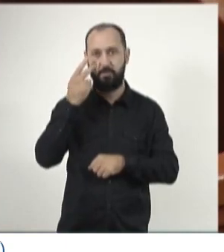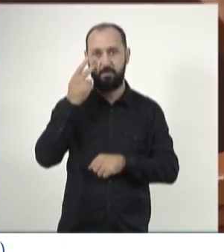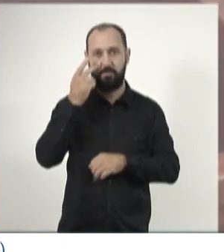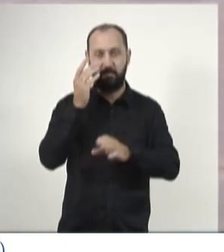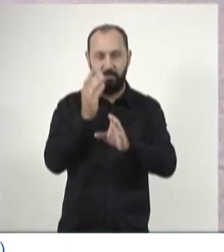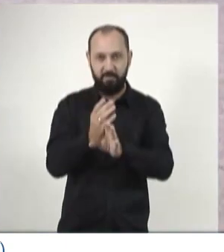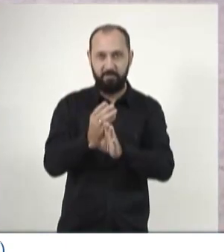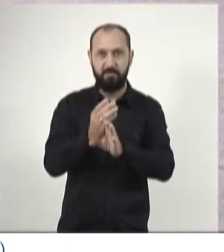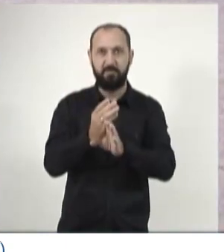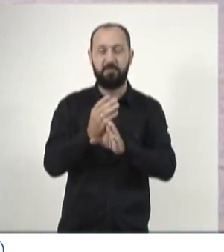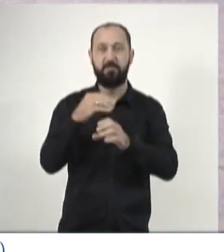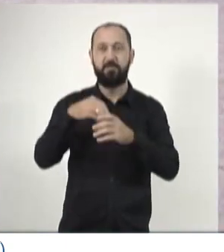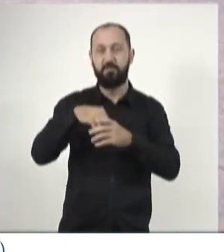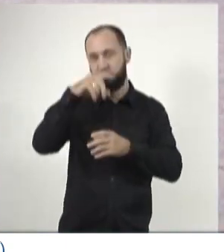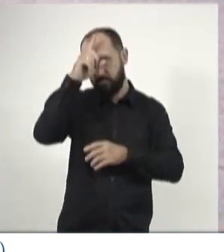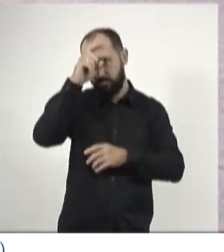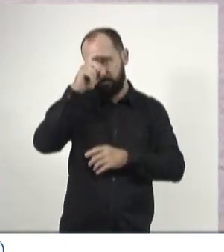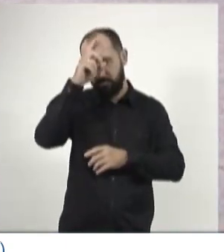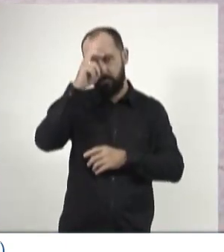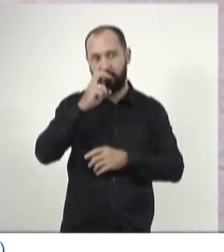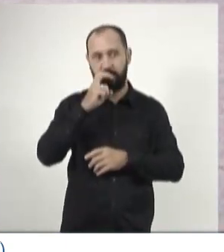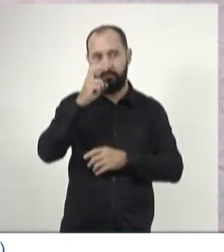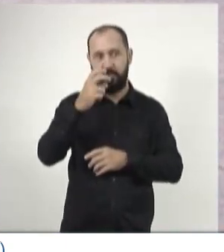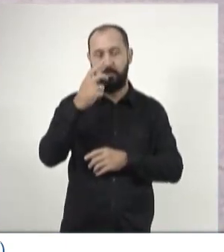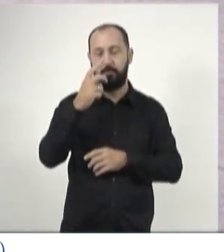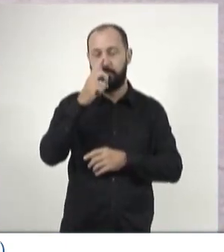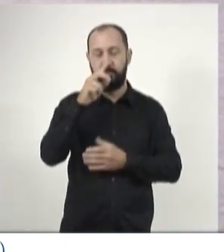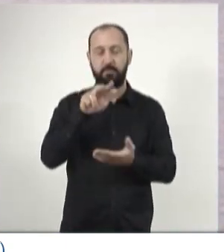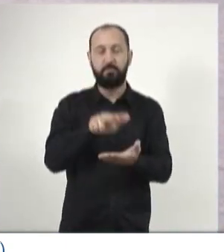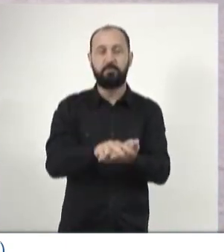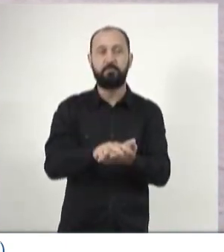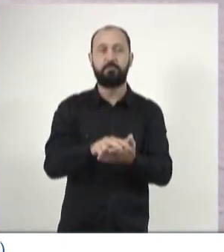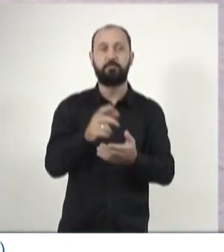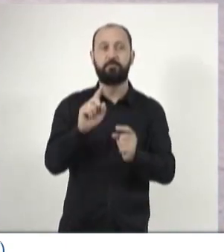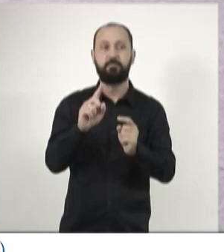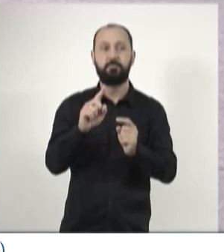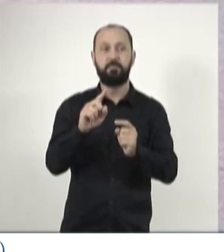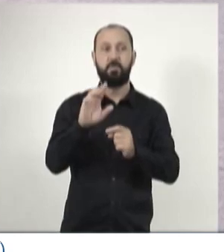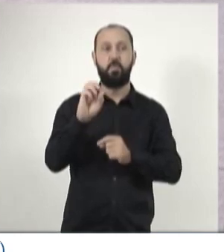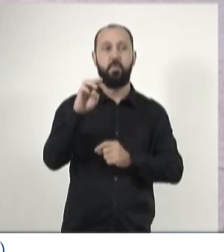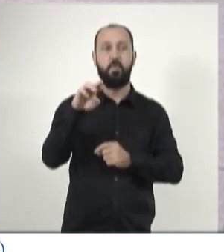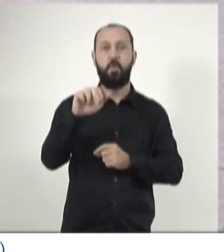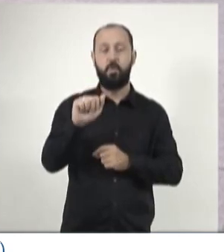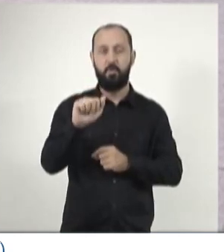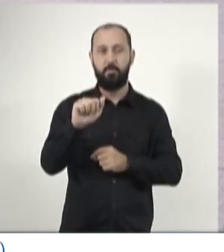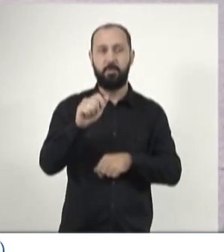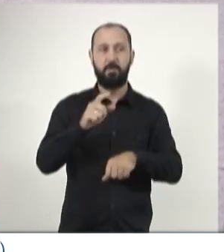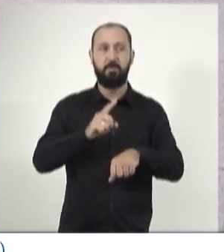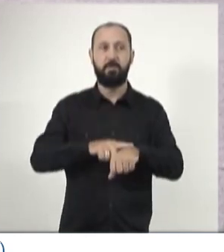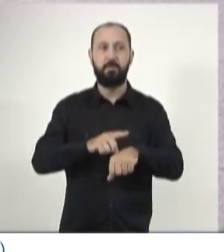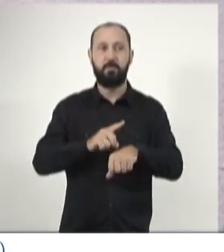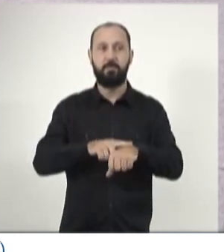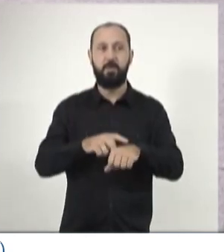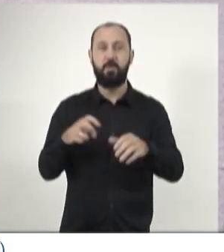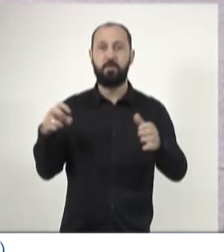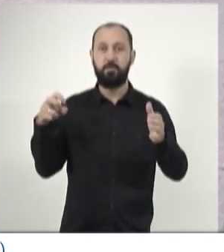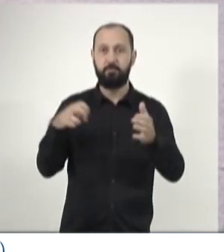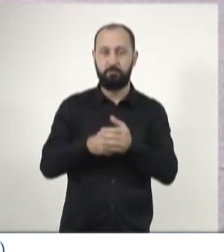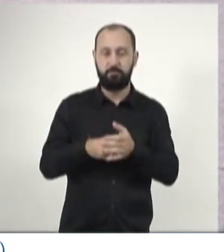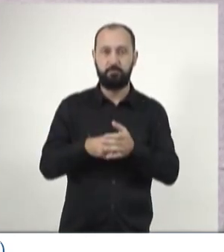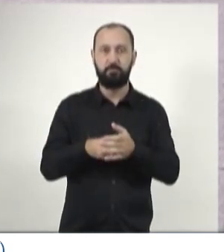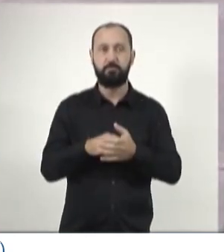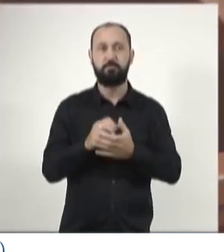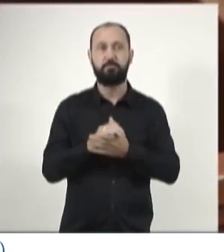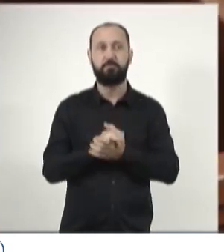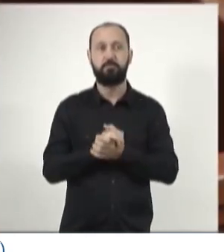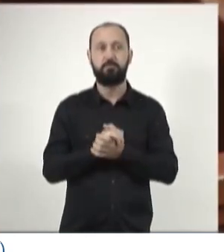mãe já estava inconsciente e em coma. Minha mãe entrou em coma na mesma hora do acidente.